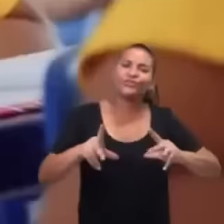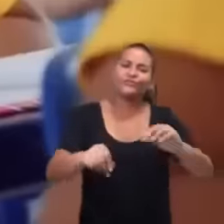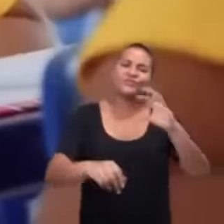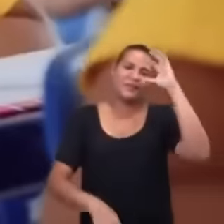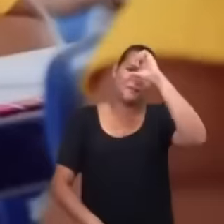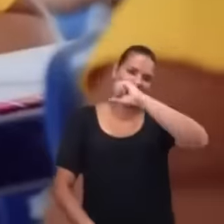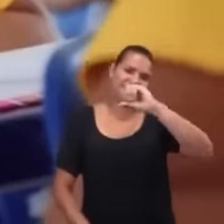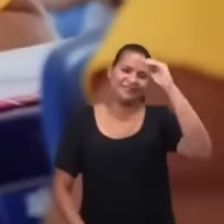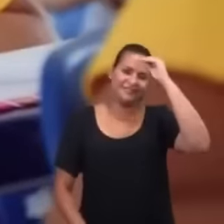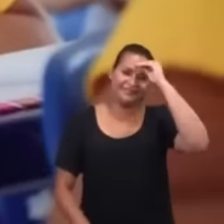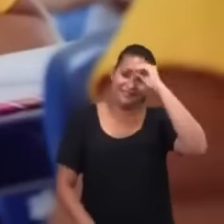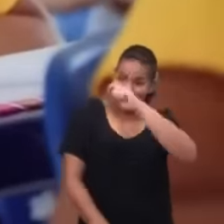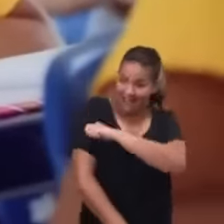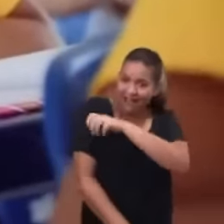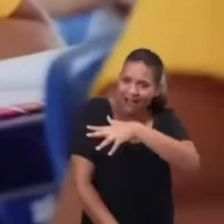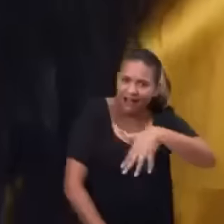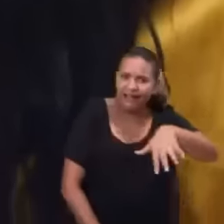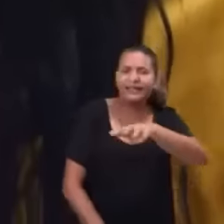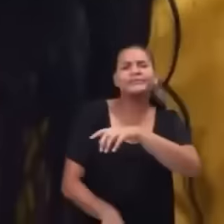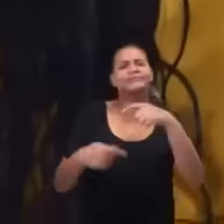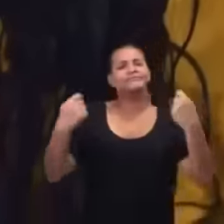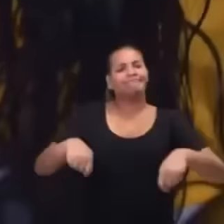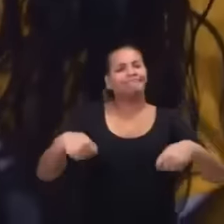os alunos merecem e precisam ter.